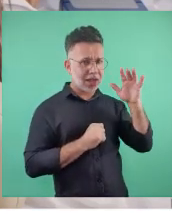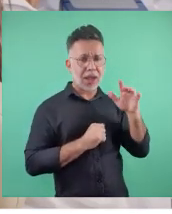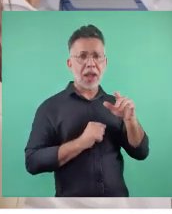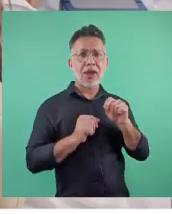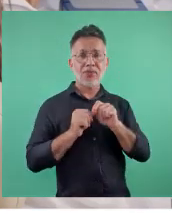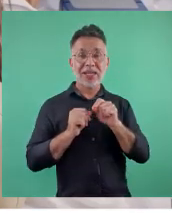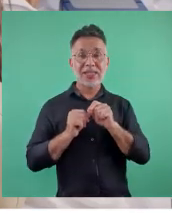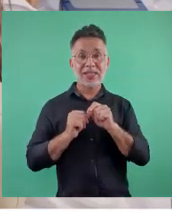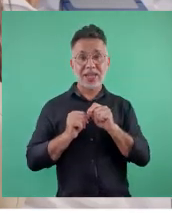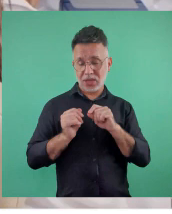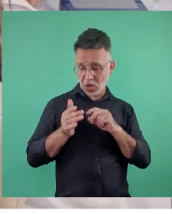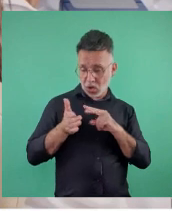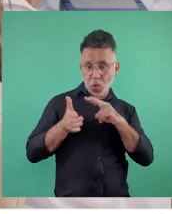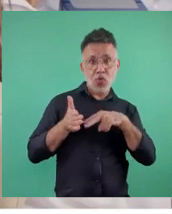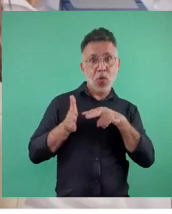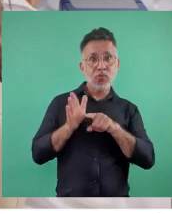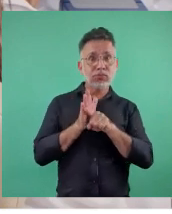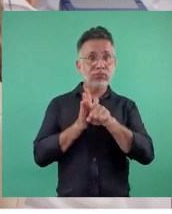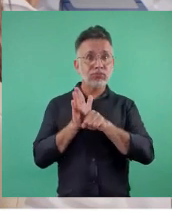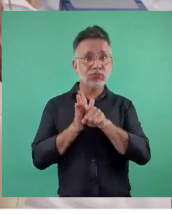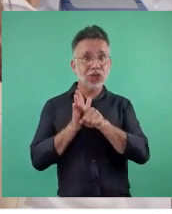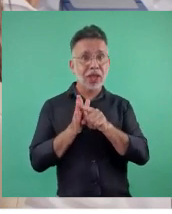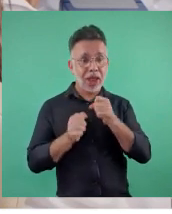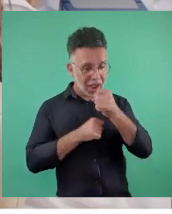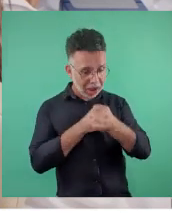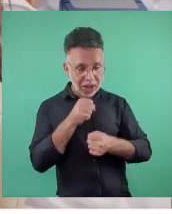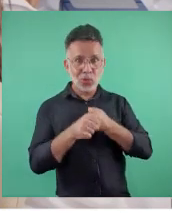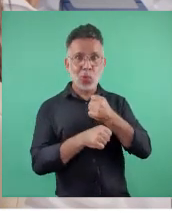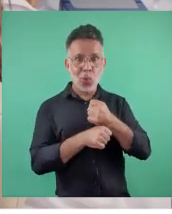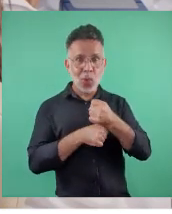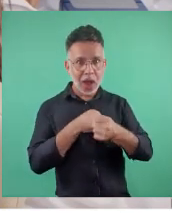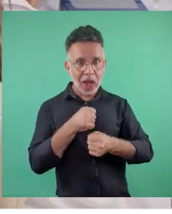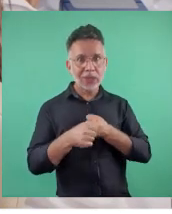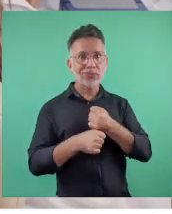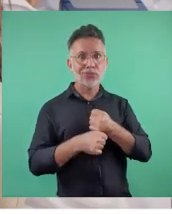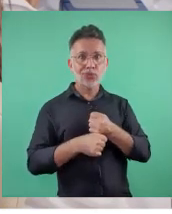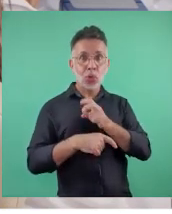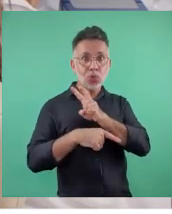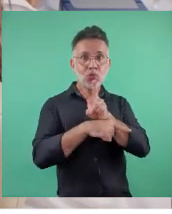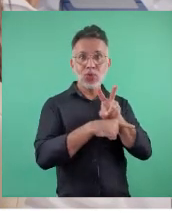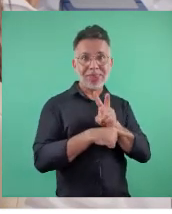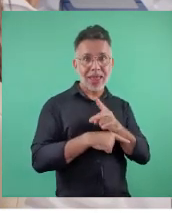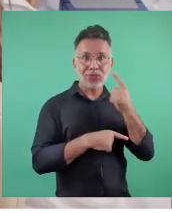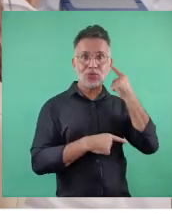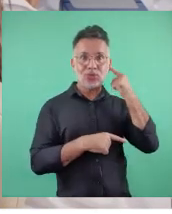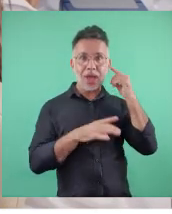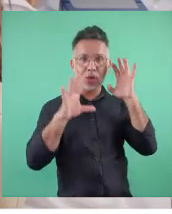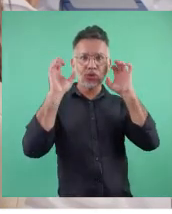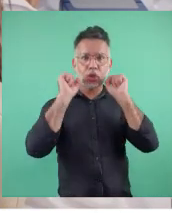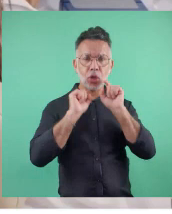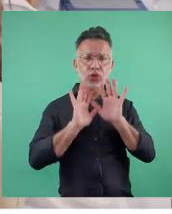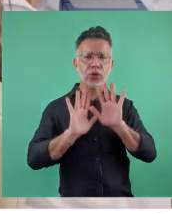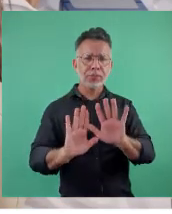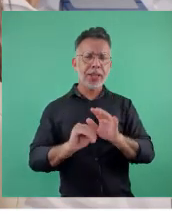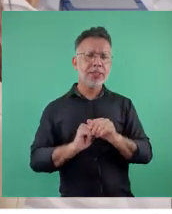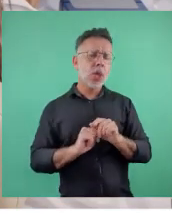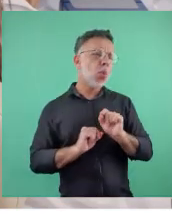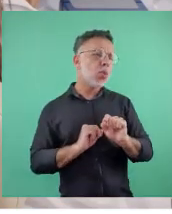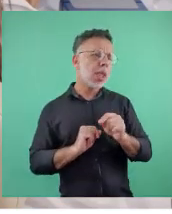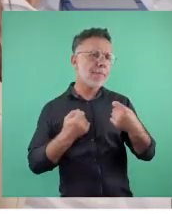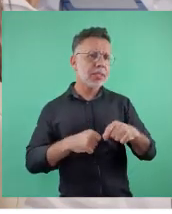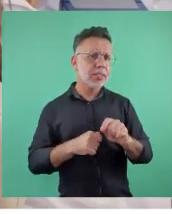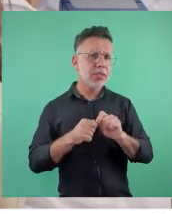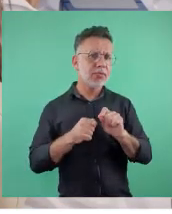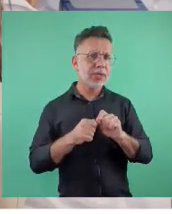gente pode avaliar e deve avaliar, incluir na bateria do check-up anual que as pessoas fazem para cuidar